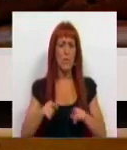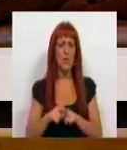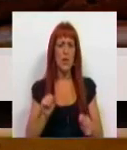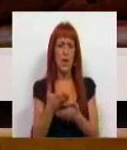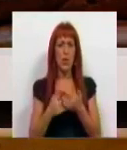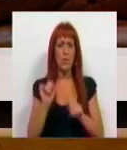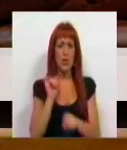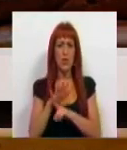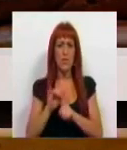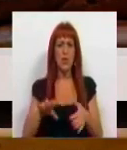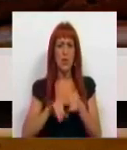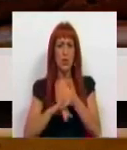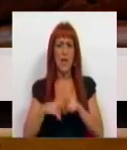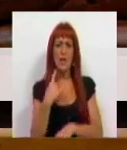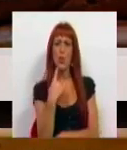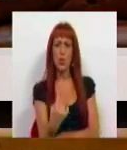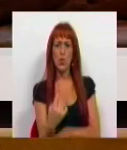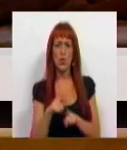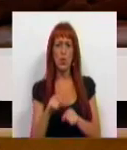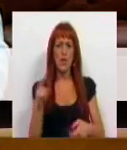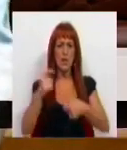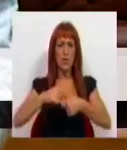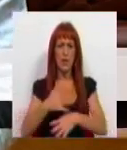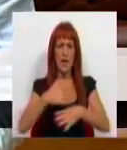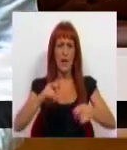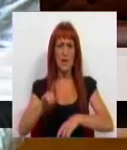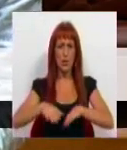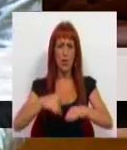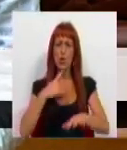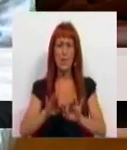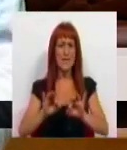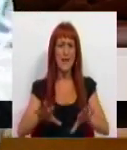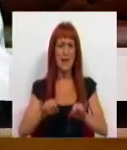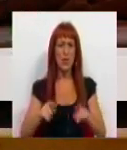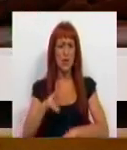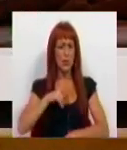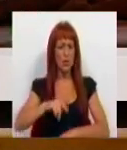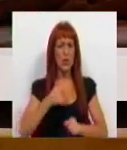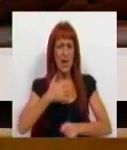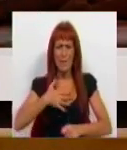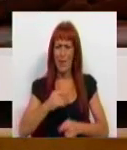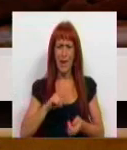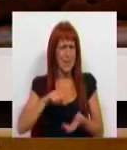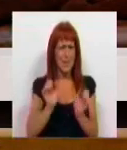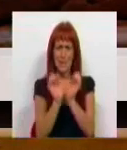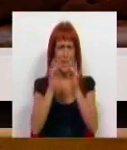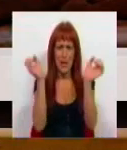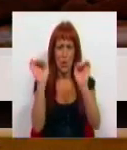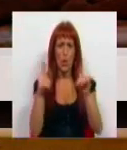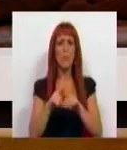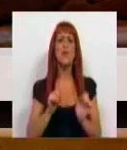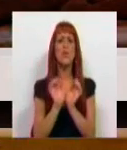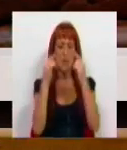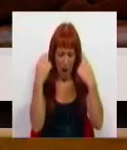Marítimo Sociedade Unipessoal Limitada, uma filial da gigante italiana com o mesmo nome. Em Portugal, essa empresa não tem um site, mas o